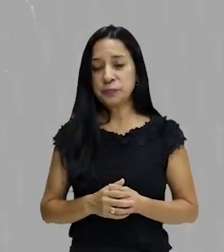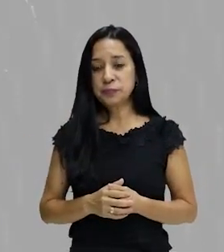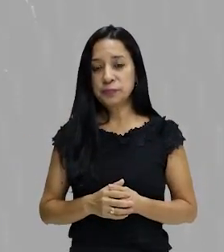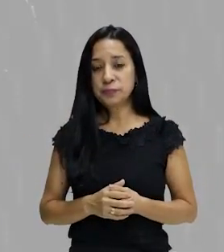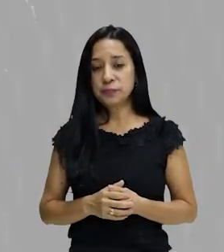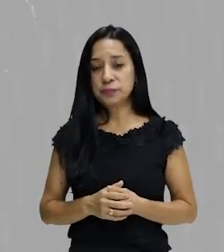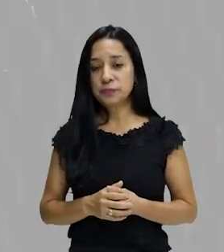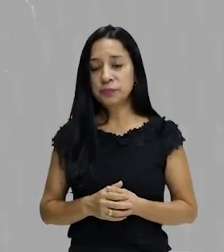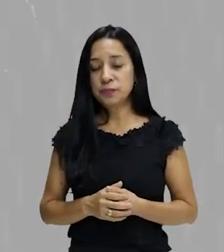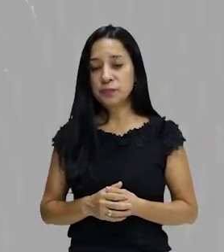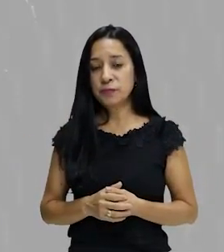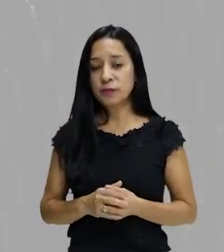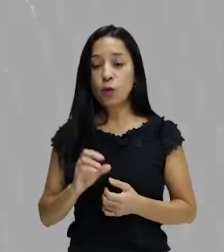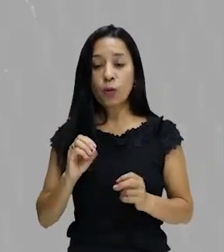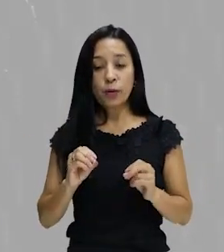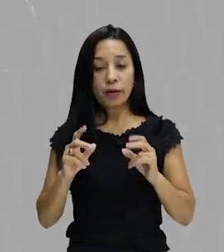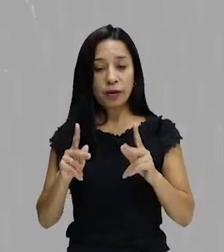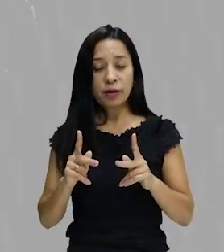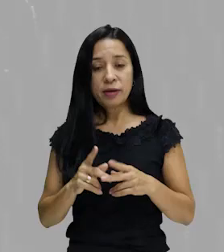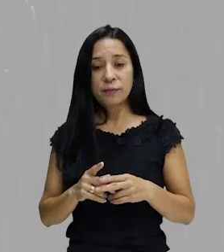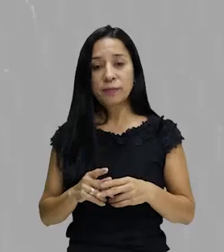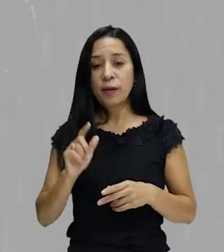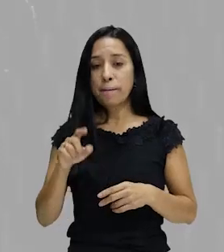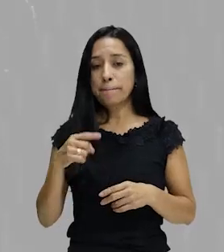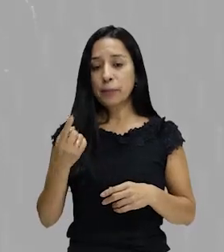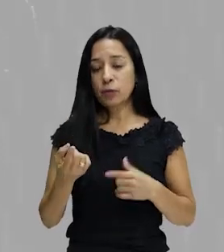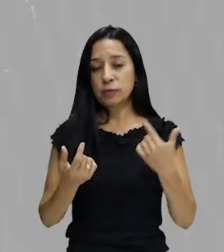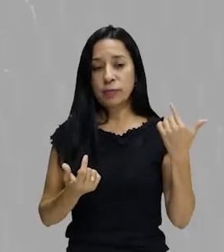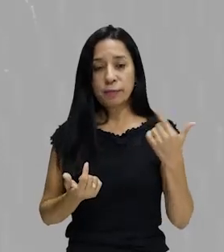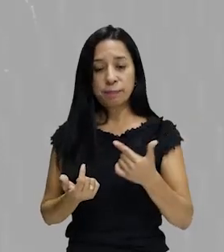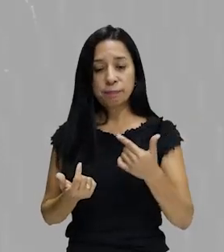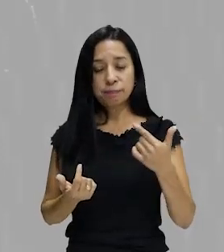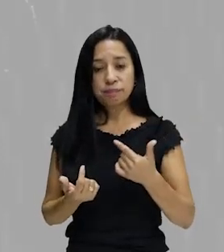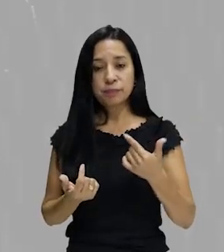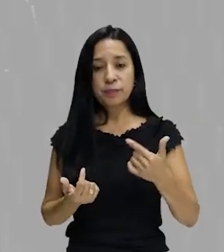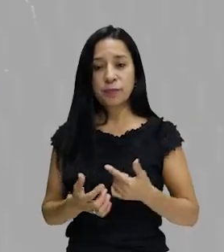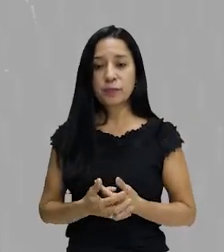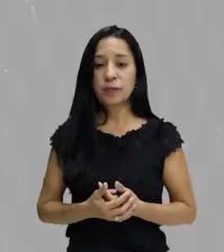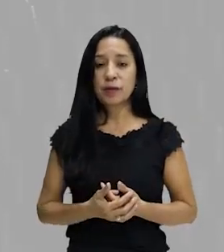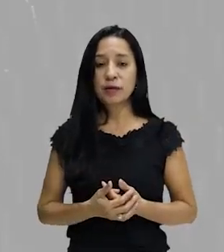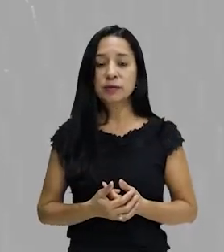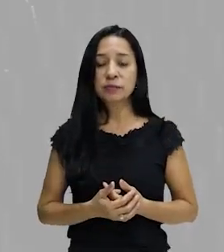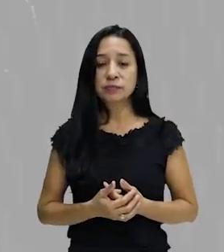nós estamos falando, tá ok? Vamos para a próxima. Questão